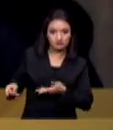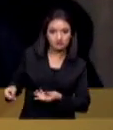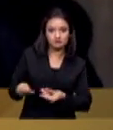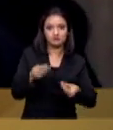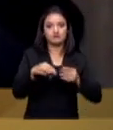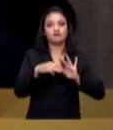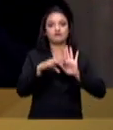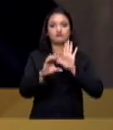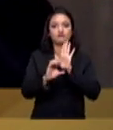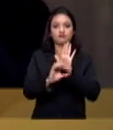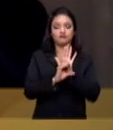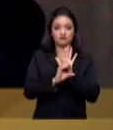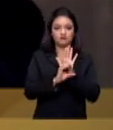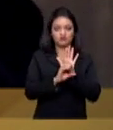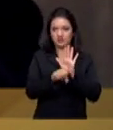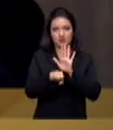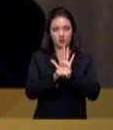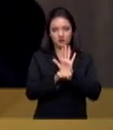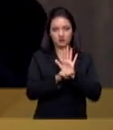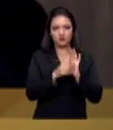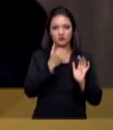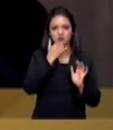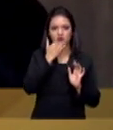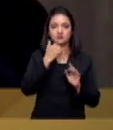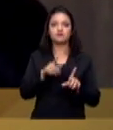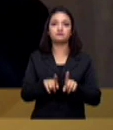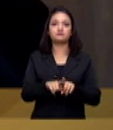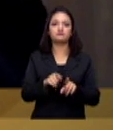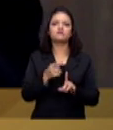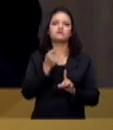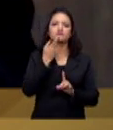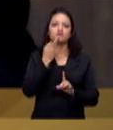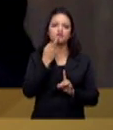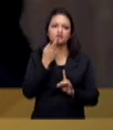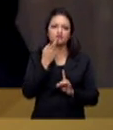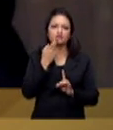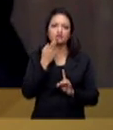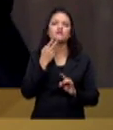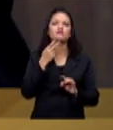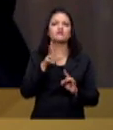me reporto à enunciação já mencionada de